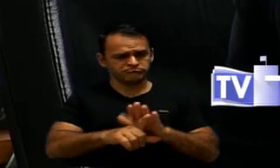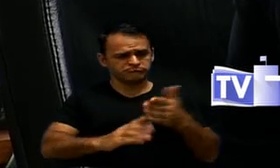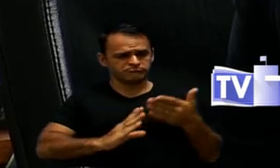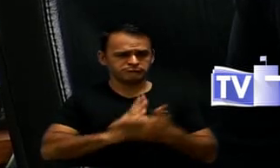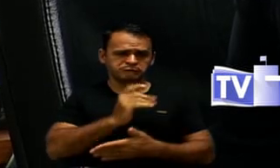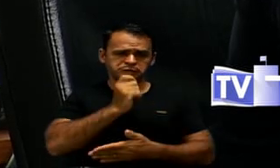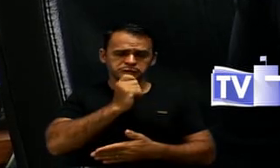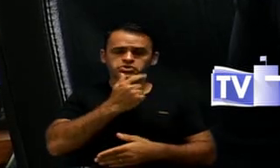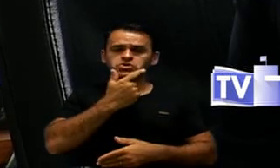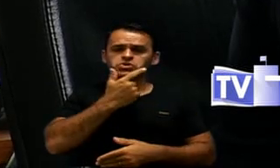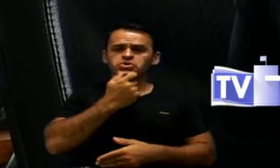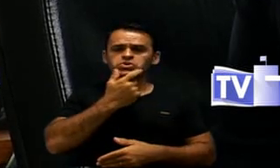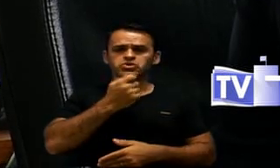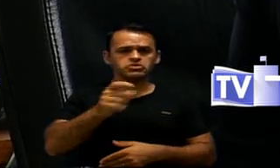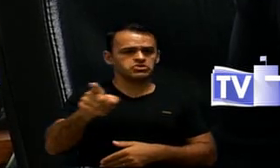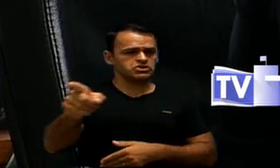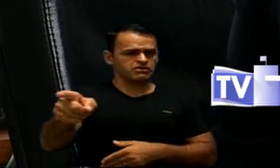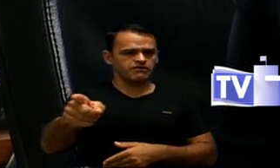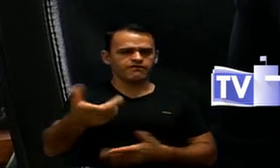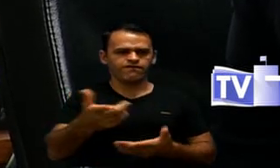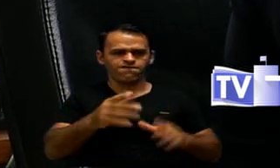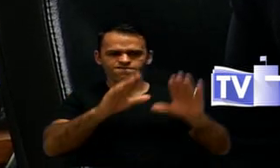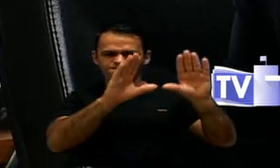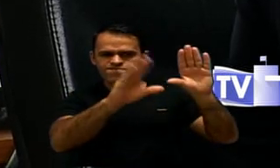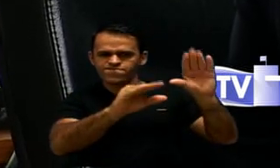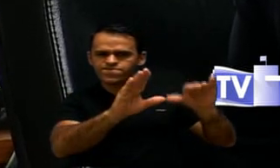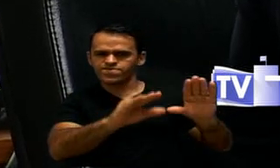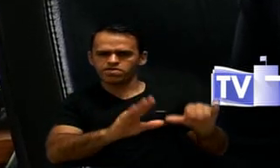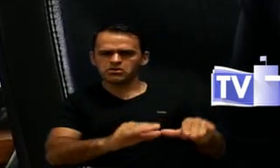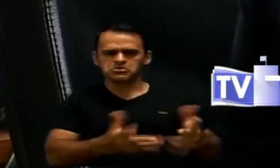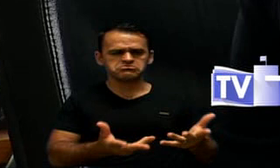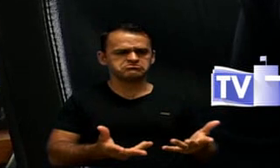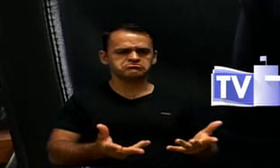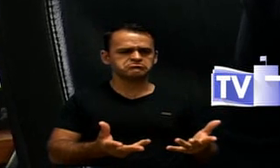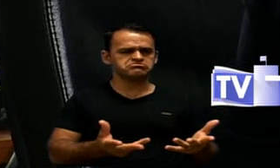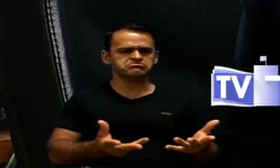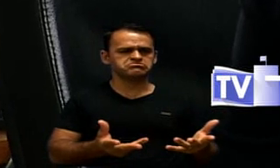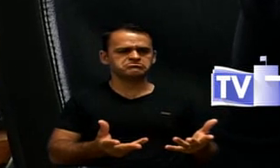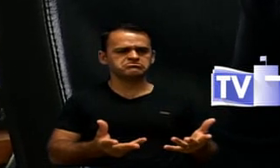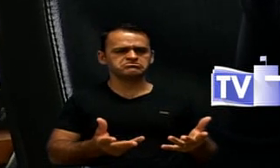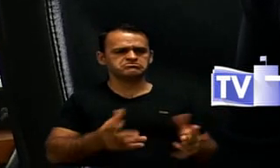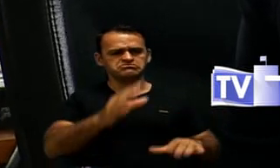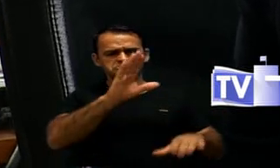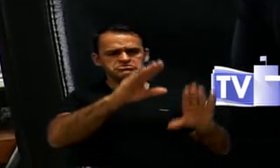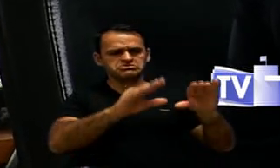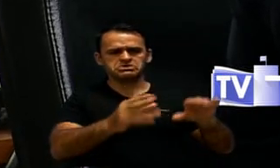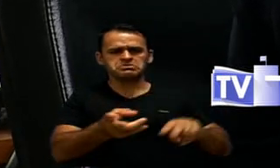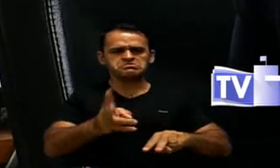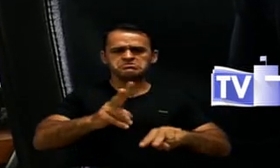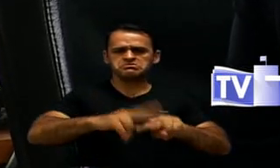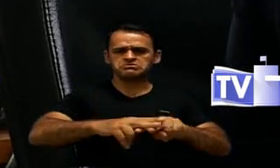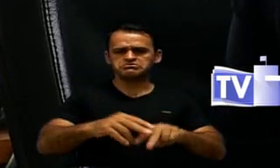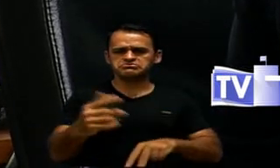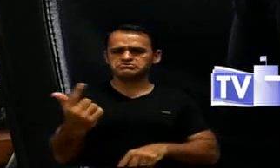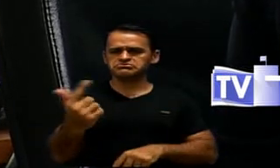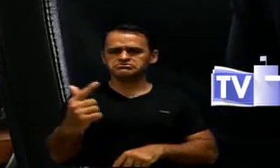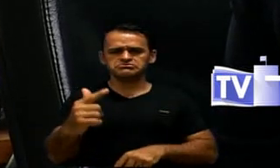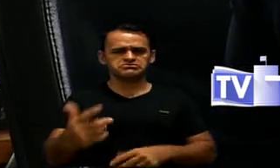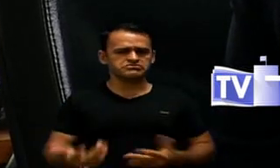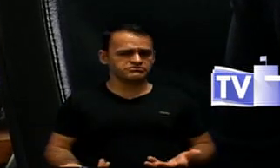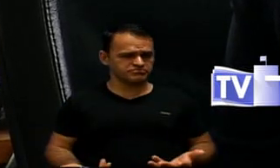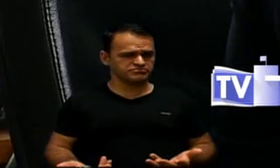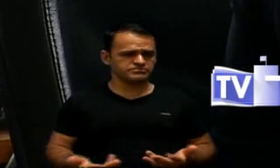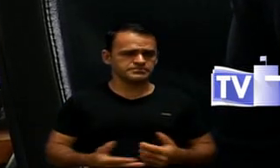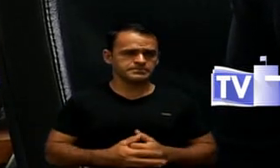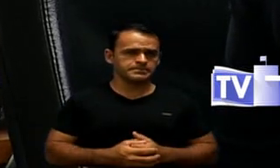esse agressor e esse abusador saía junto com essa vítima, né? E ela voltava, e aí eu